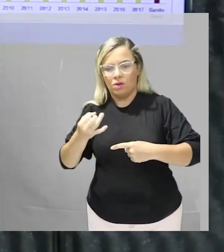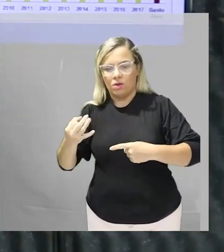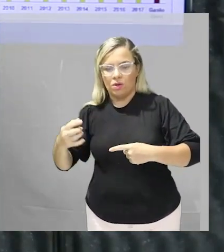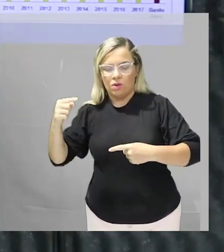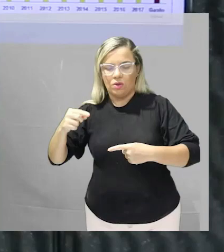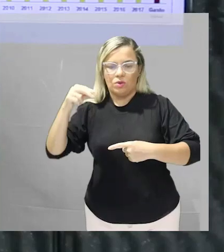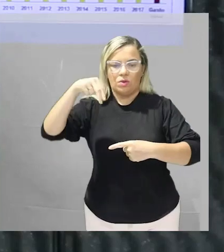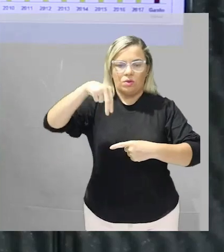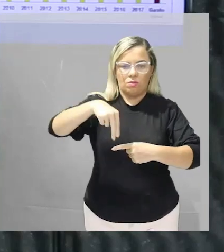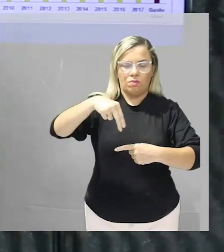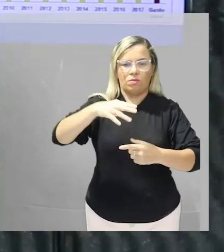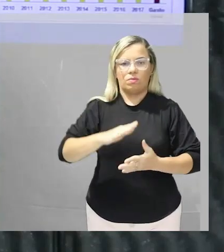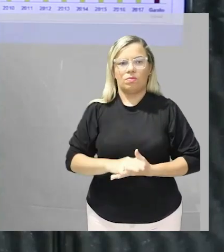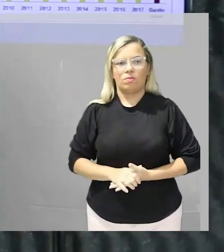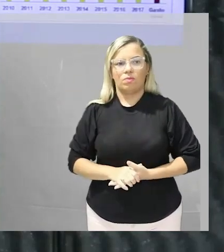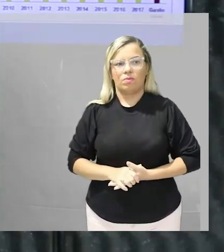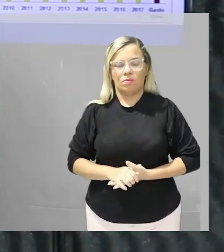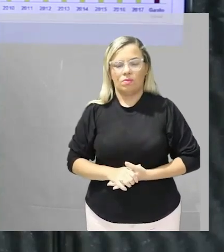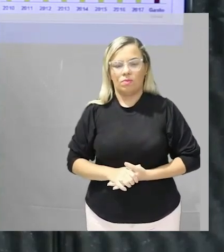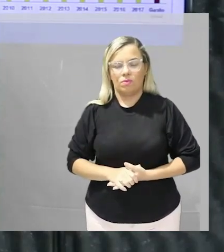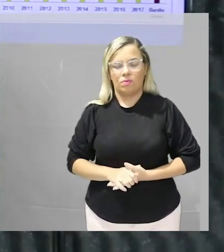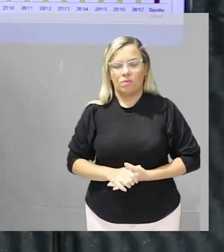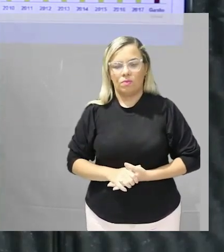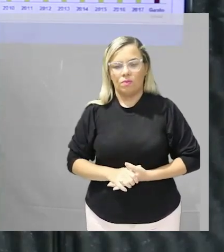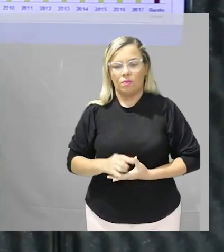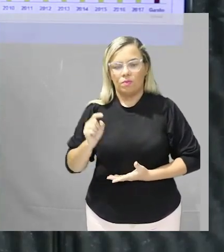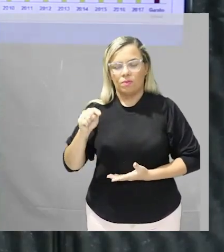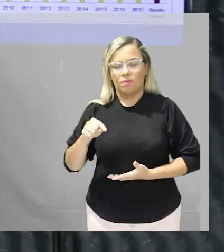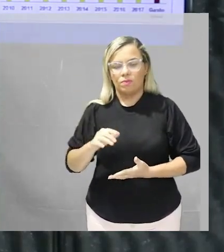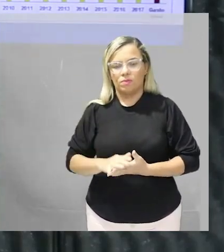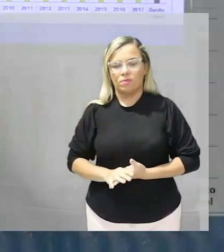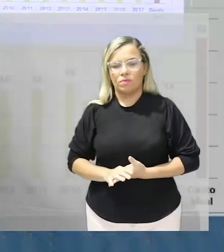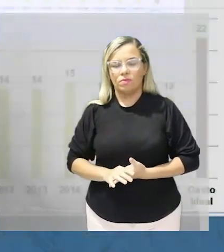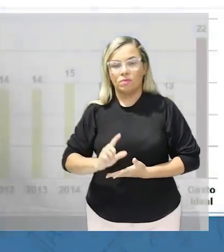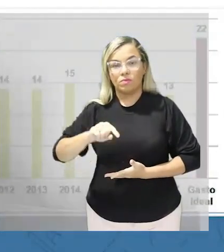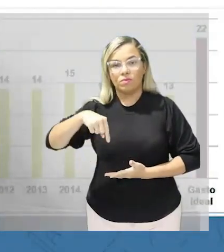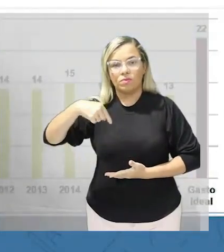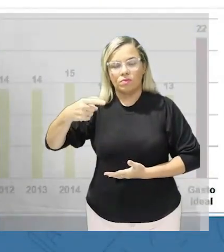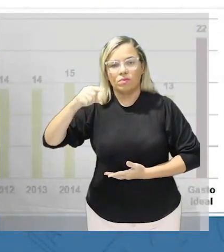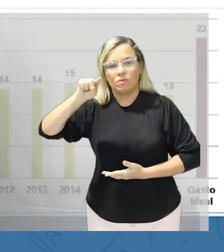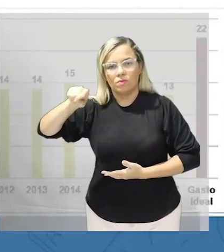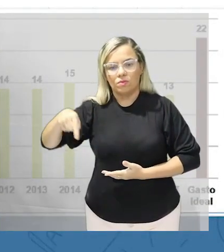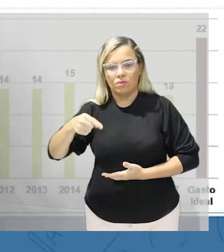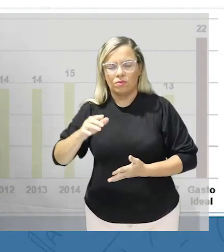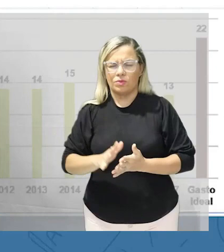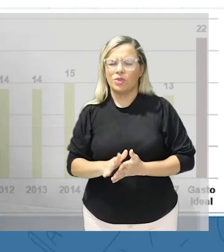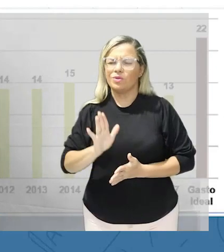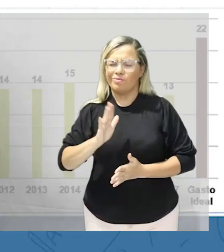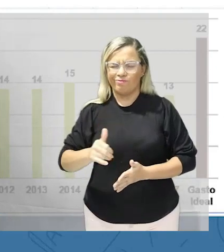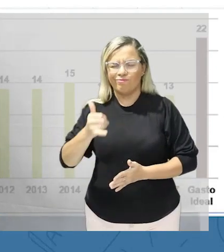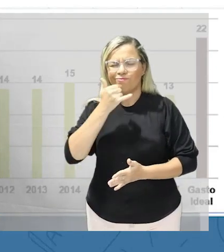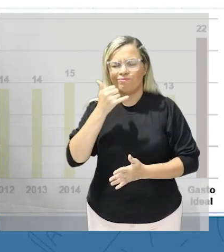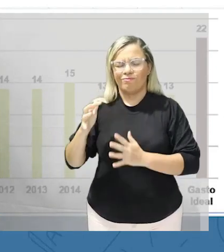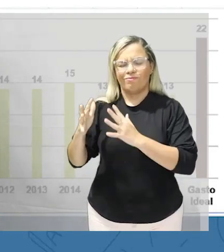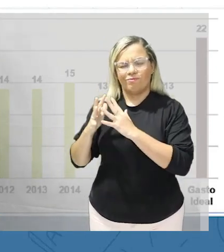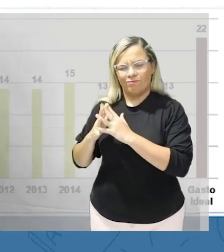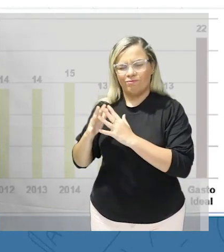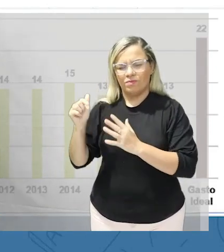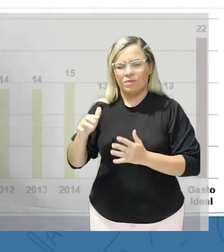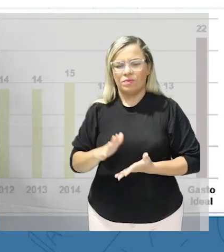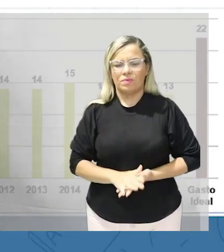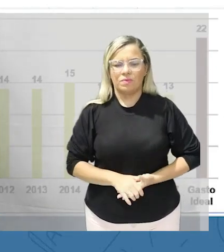ou melhor a quantidade de zeros corresponde a quantidade de algarismos após a vírgula tá desculpa aí a confusão tesoura bom